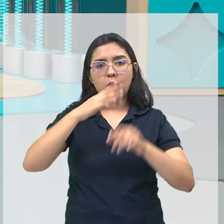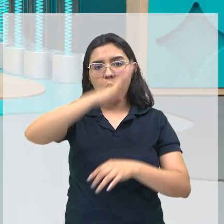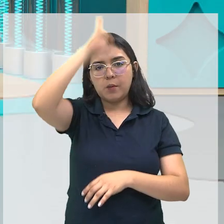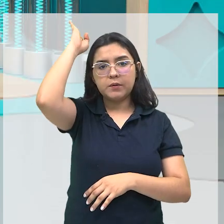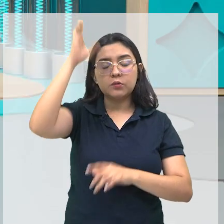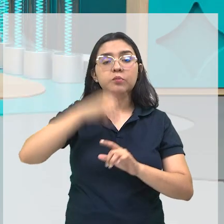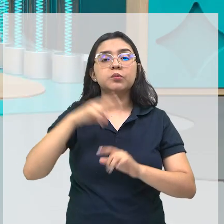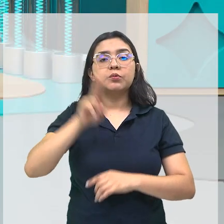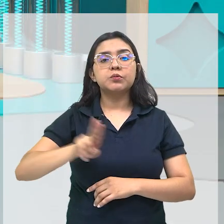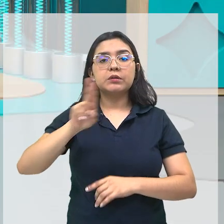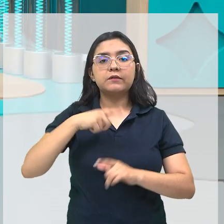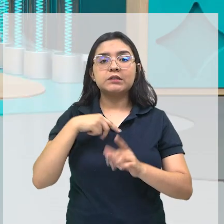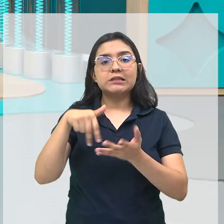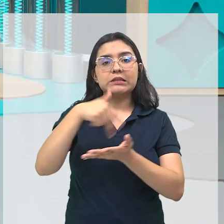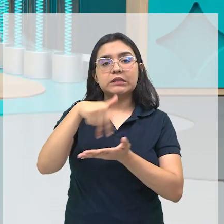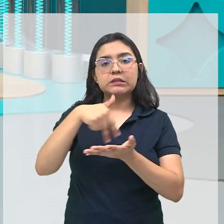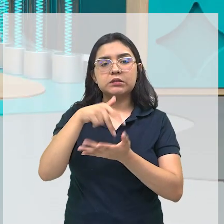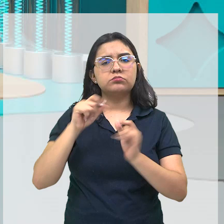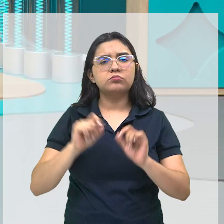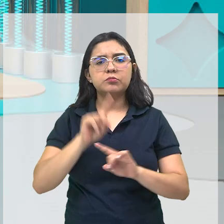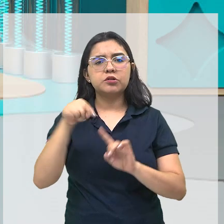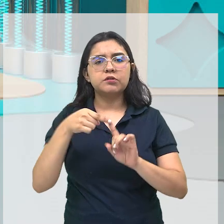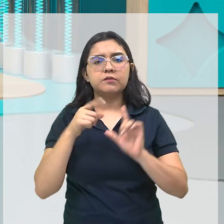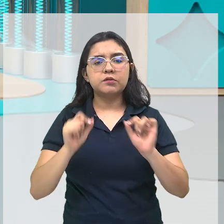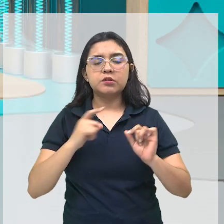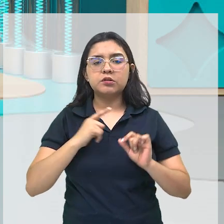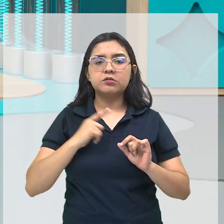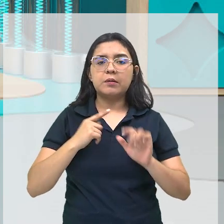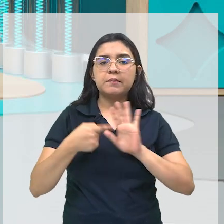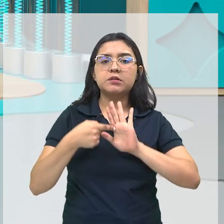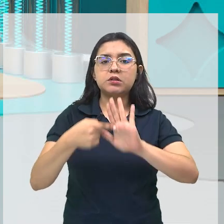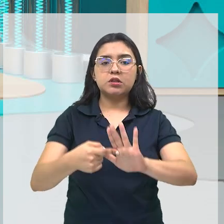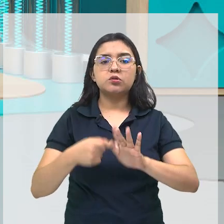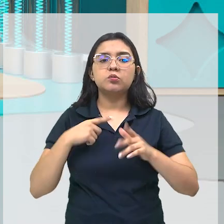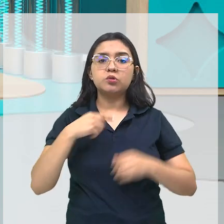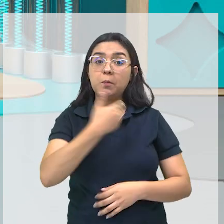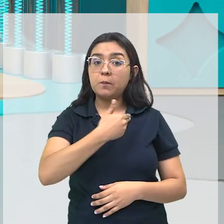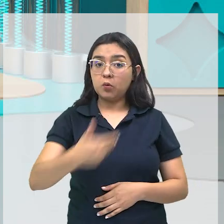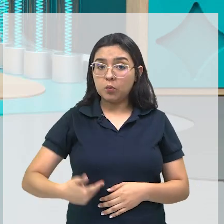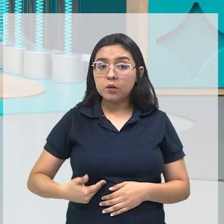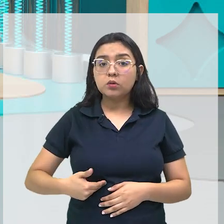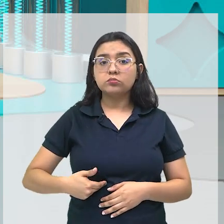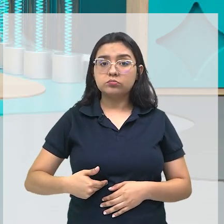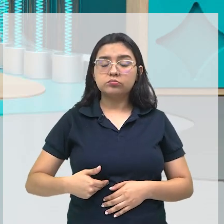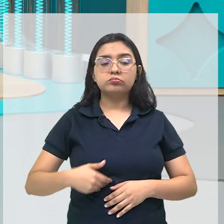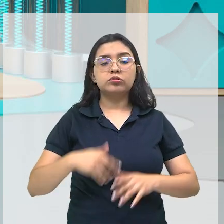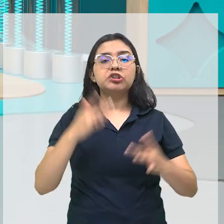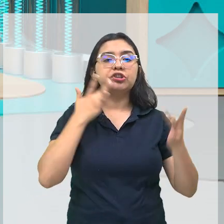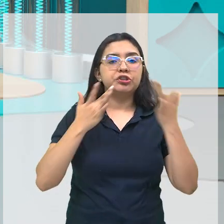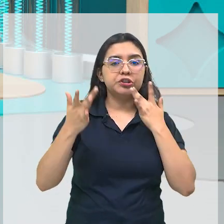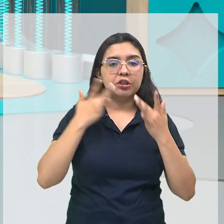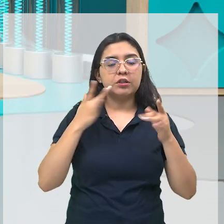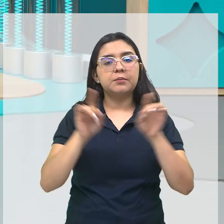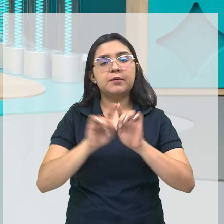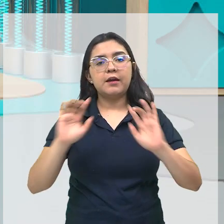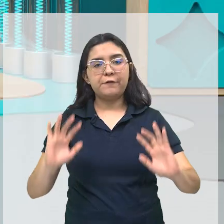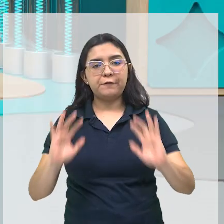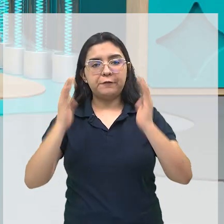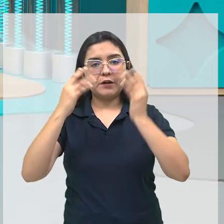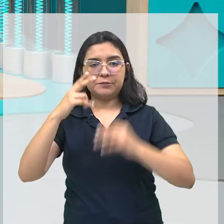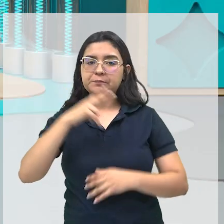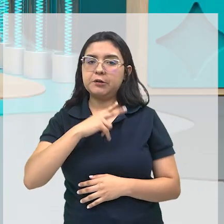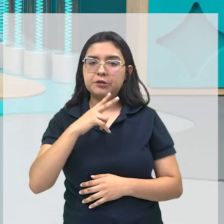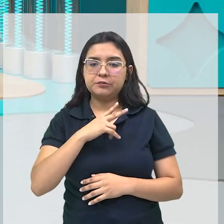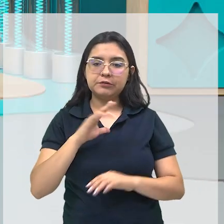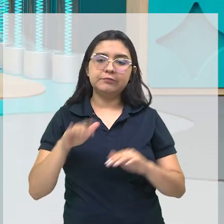eles usavam as danças em espetáculos públicos, teatros e festas